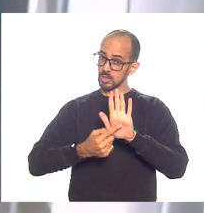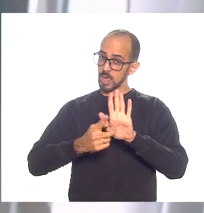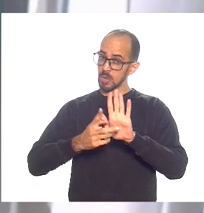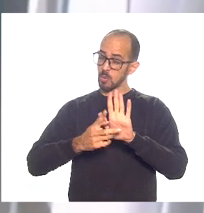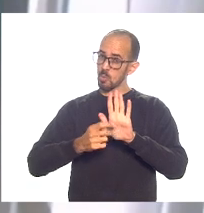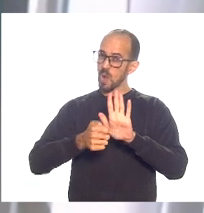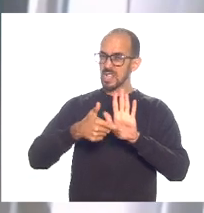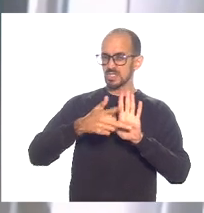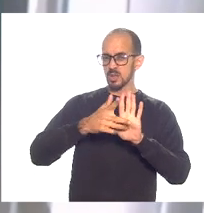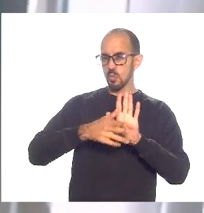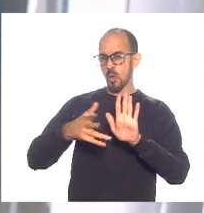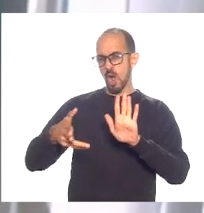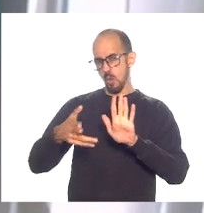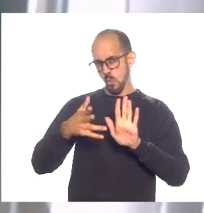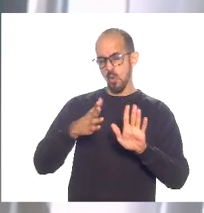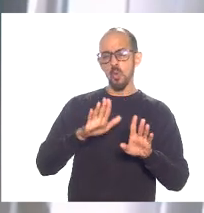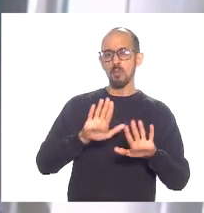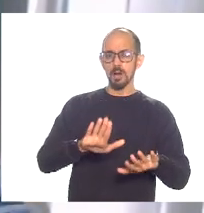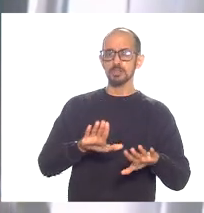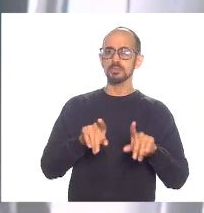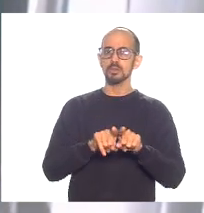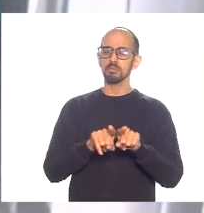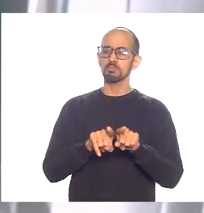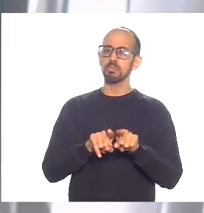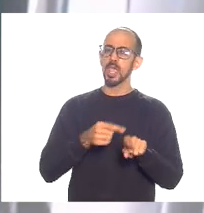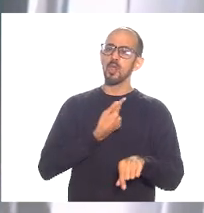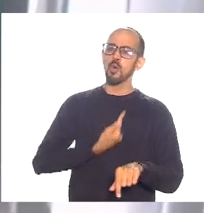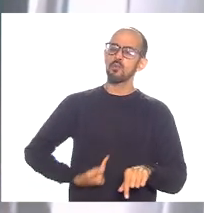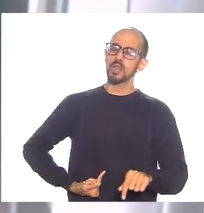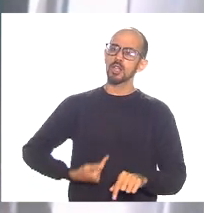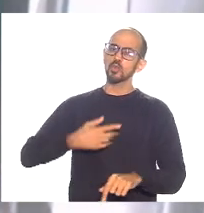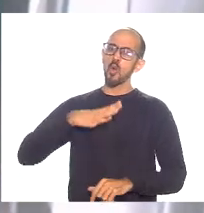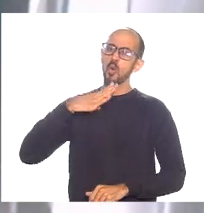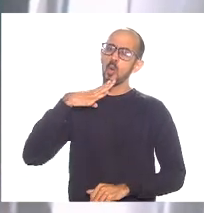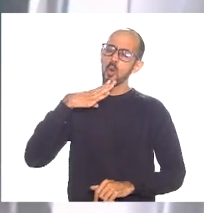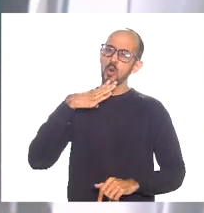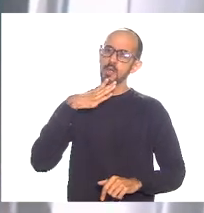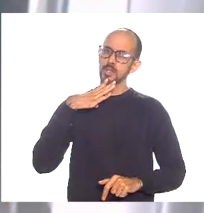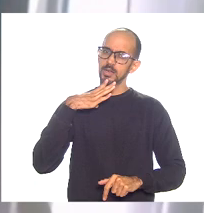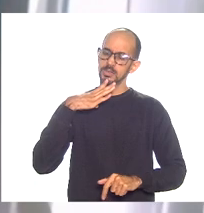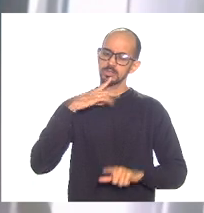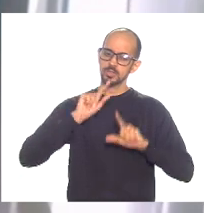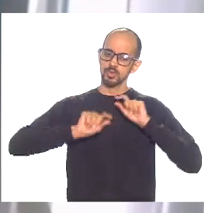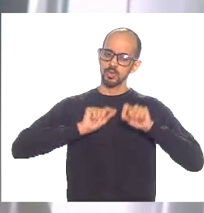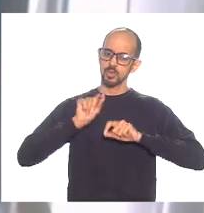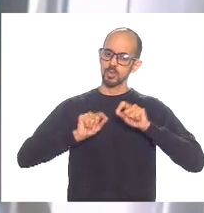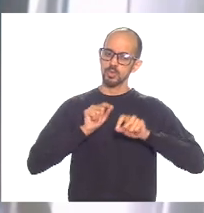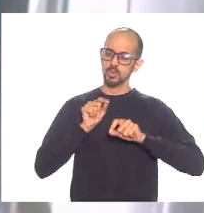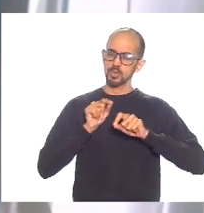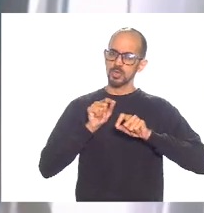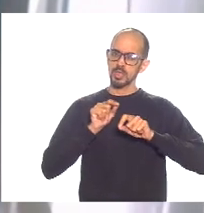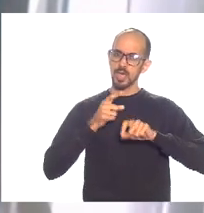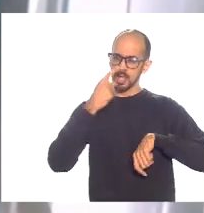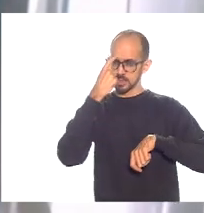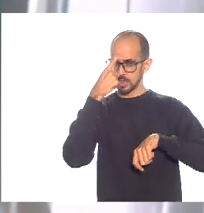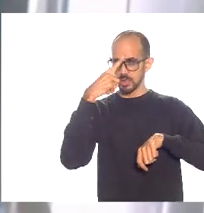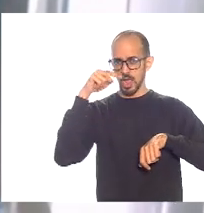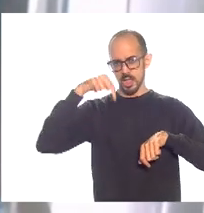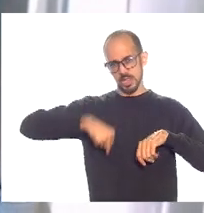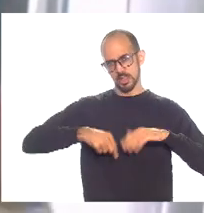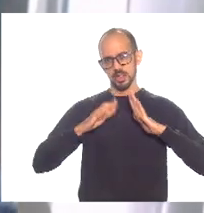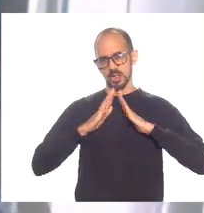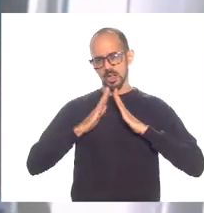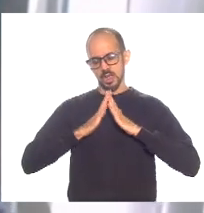diferenças, mas com teor semelhante, assim como o governo do Estado conhece a manifestação de vários deputados desta casa que